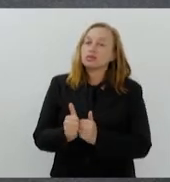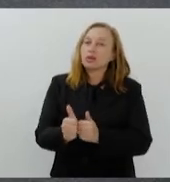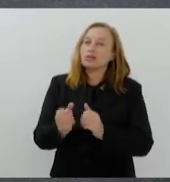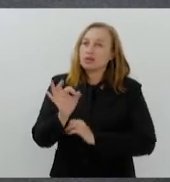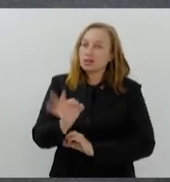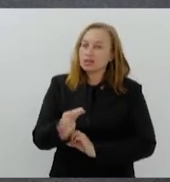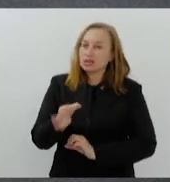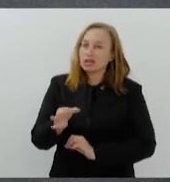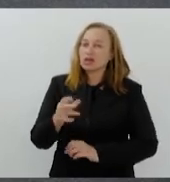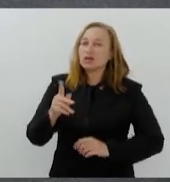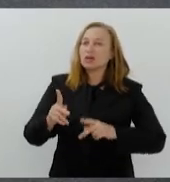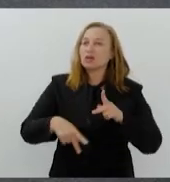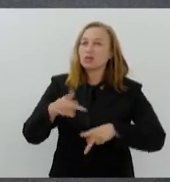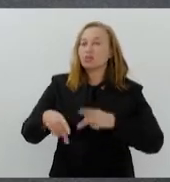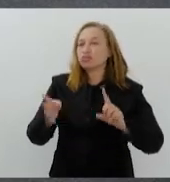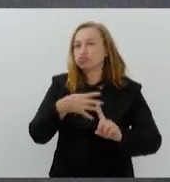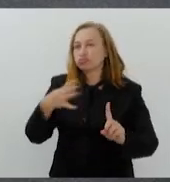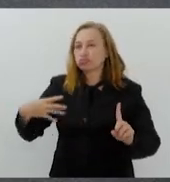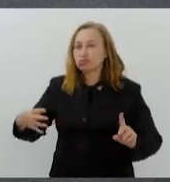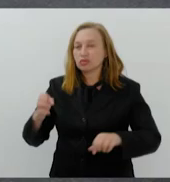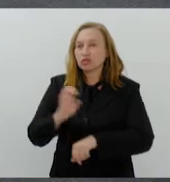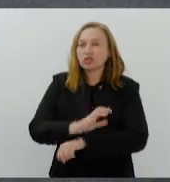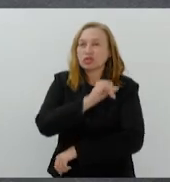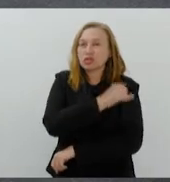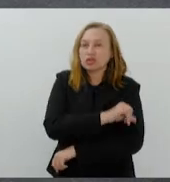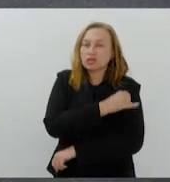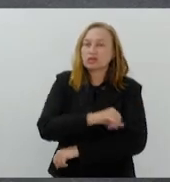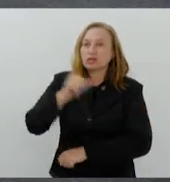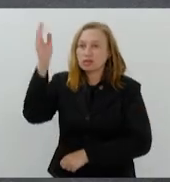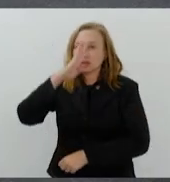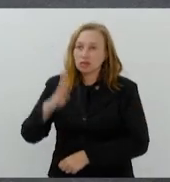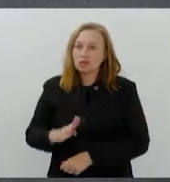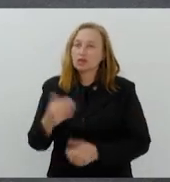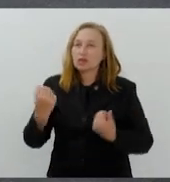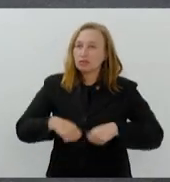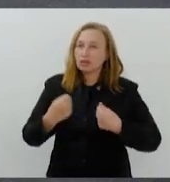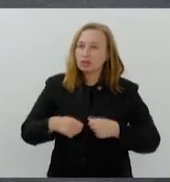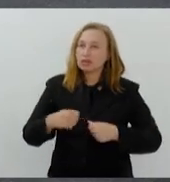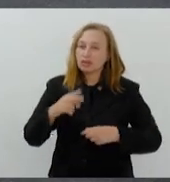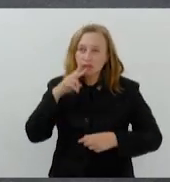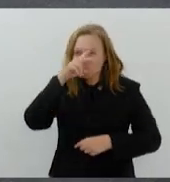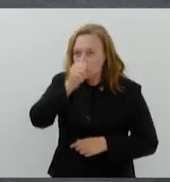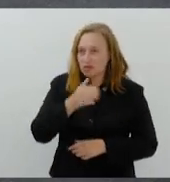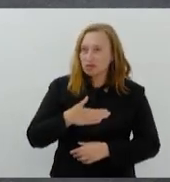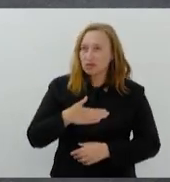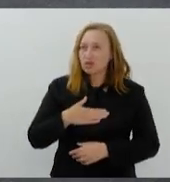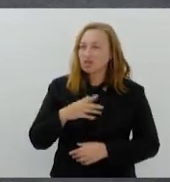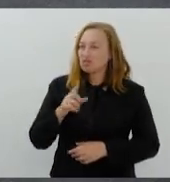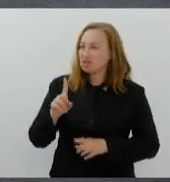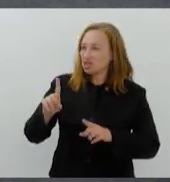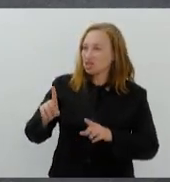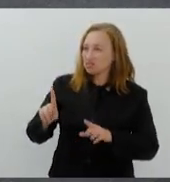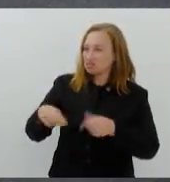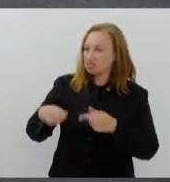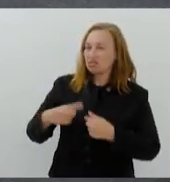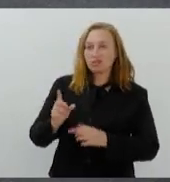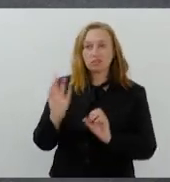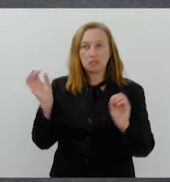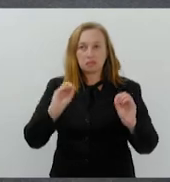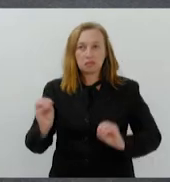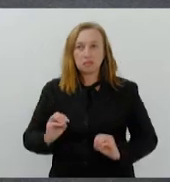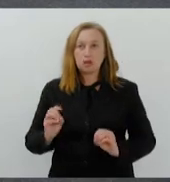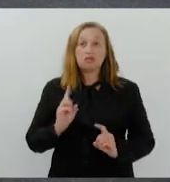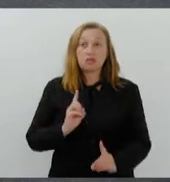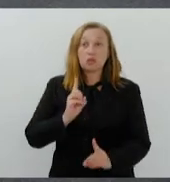população LGBT, que é IPNB+, do Estado do Rio de Janeiro e do Brasil, precisam da minha força. Vocês não me intimidarão e vocês se